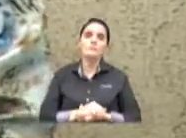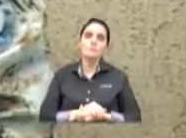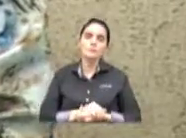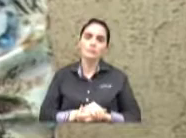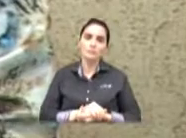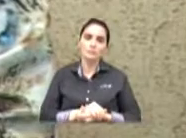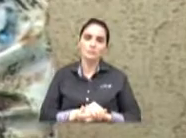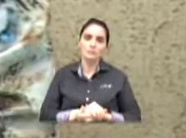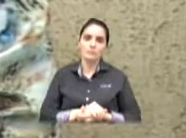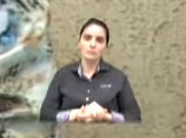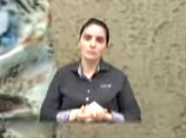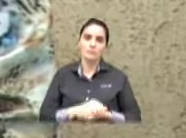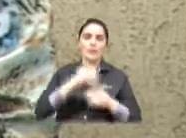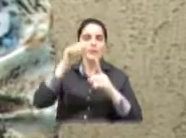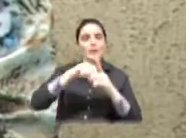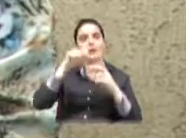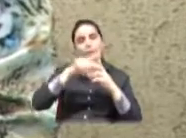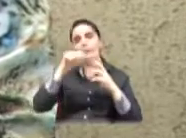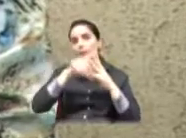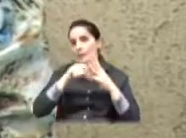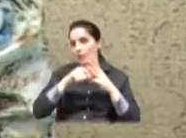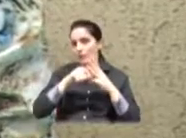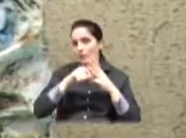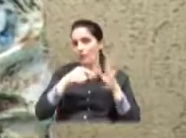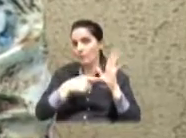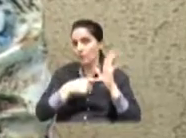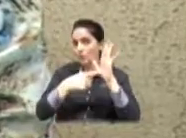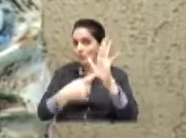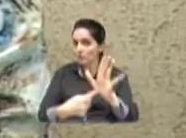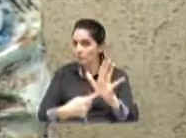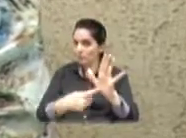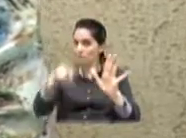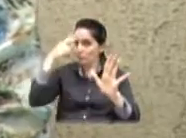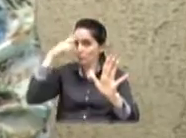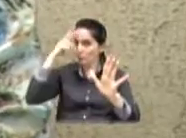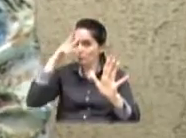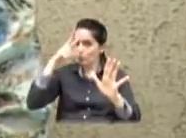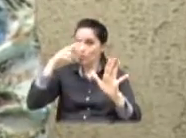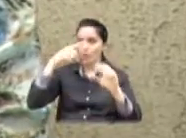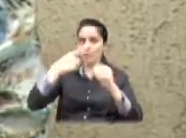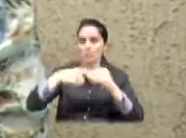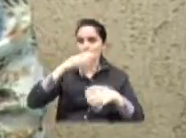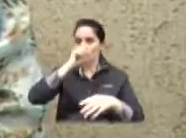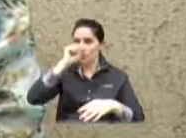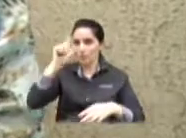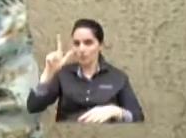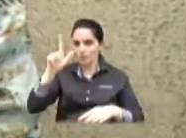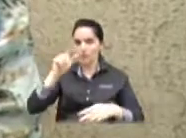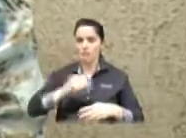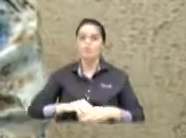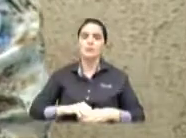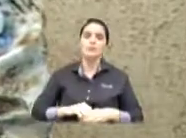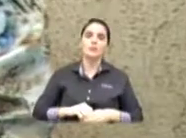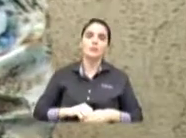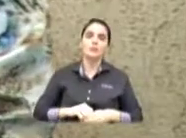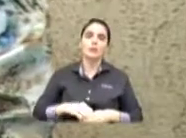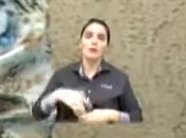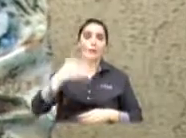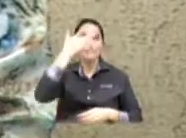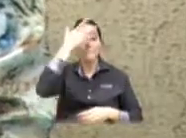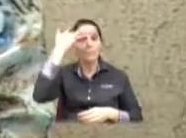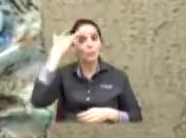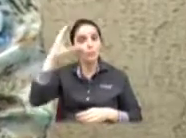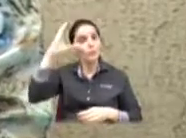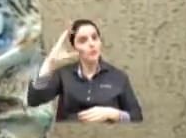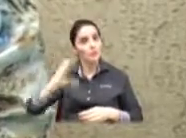mês a mês a história de limeira pelo ponto de vista do cidadão negro então mostramos a